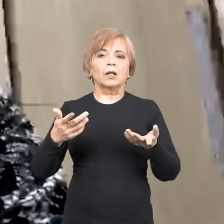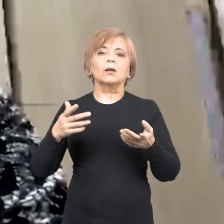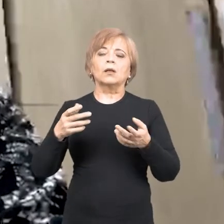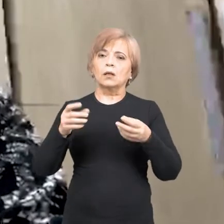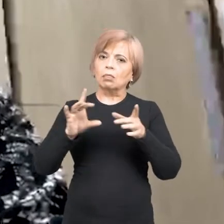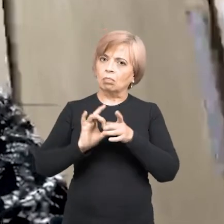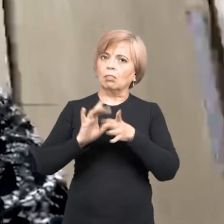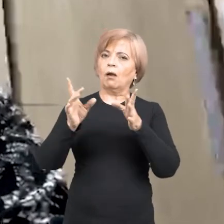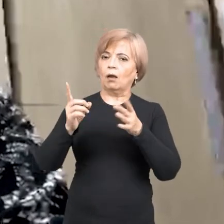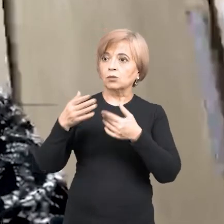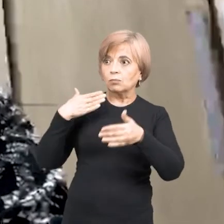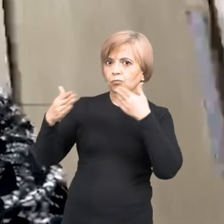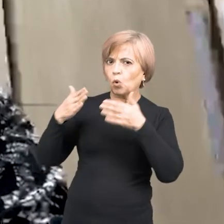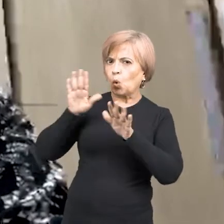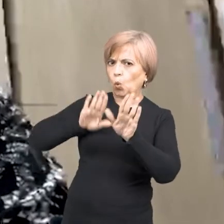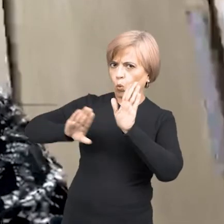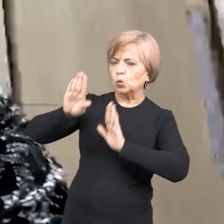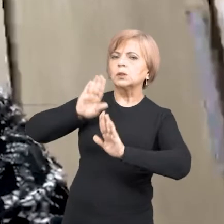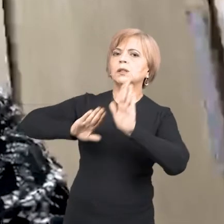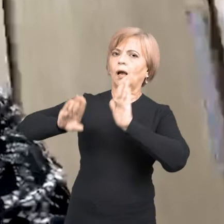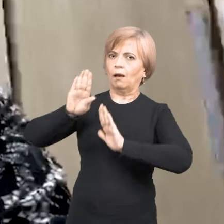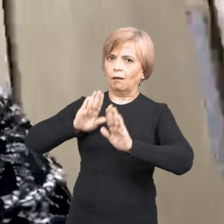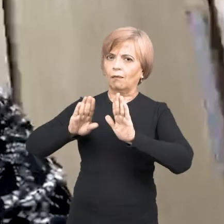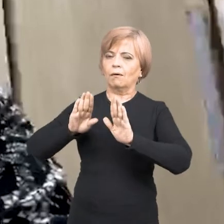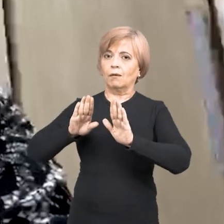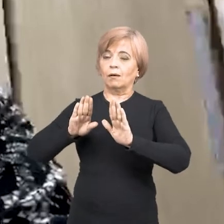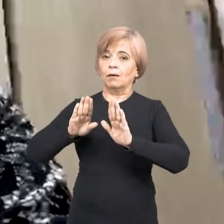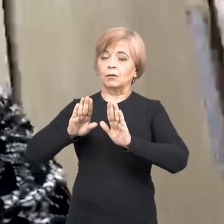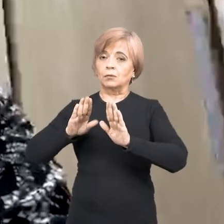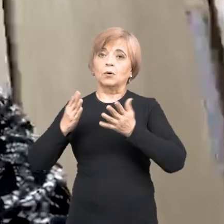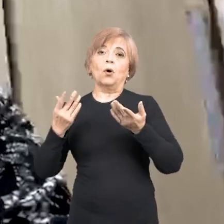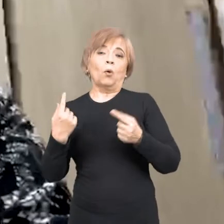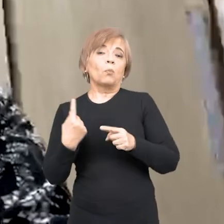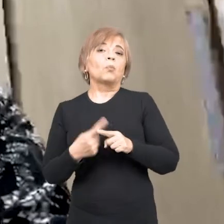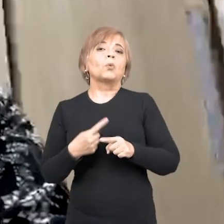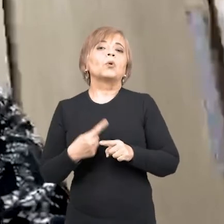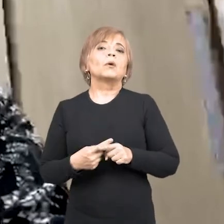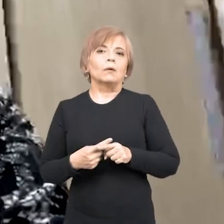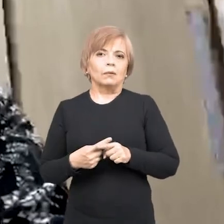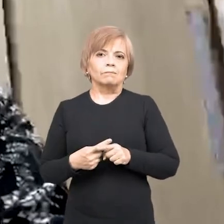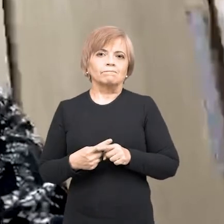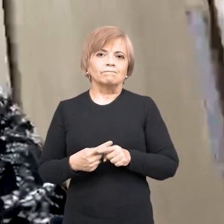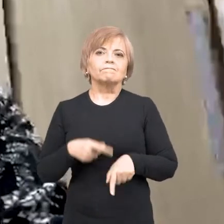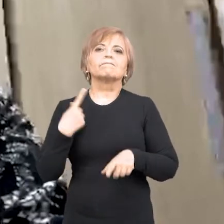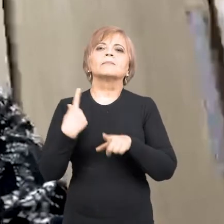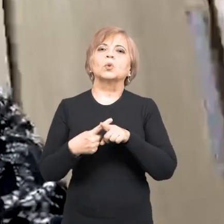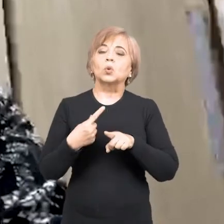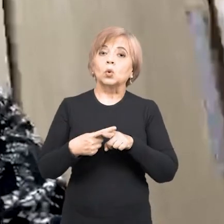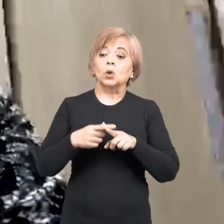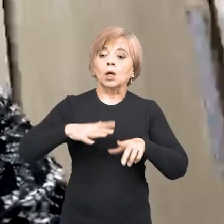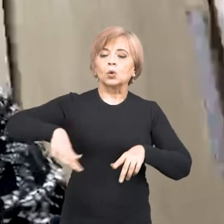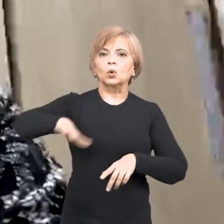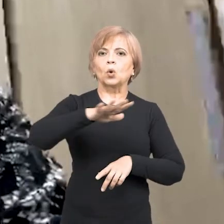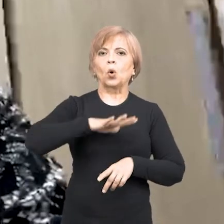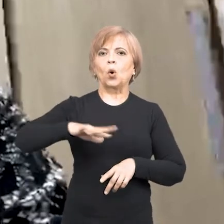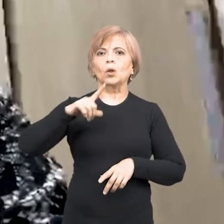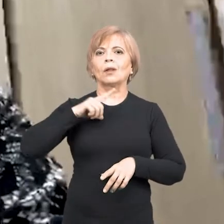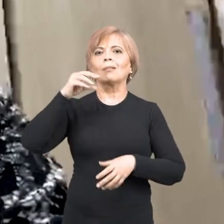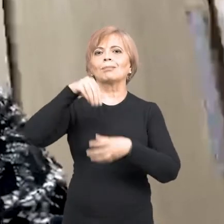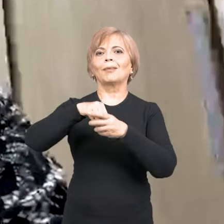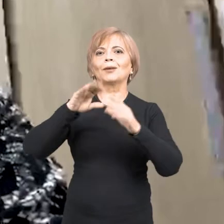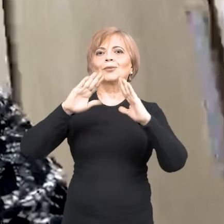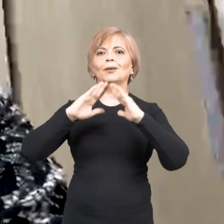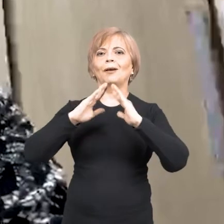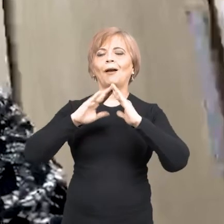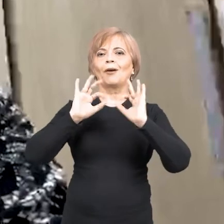aquela mulher, sempre com muita cautela, não é? Porque a gente sabe que todos estariam ali no mesmo